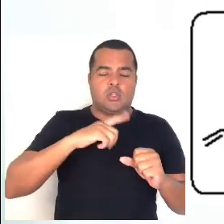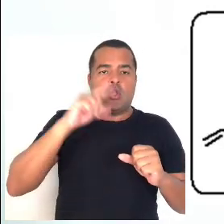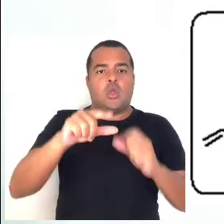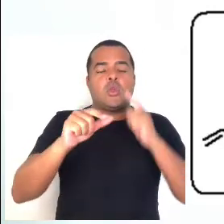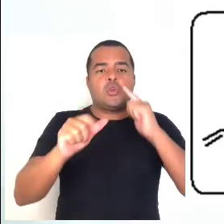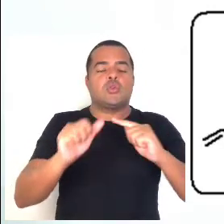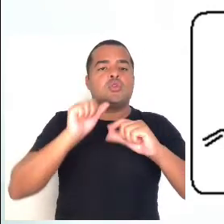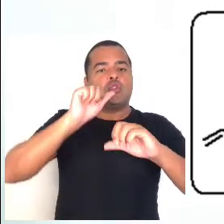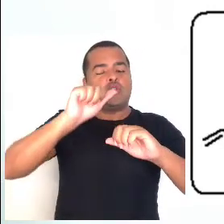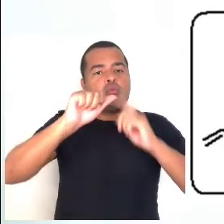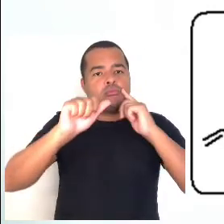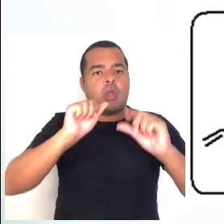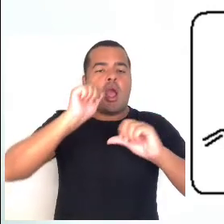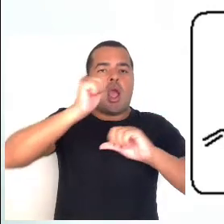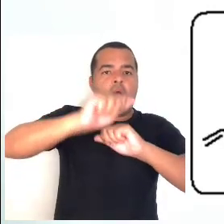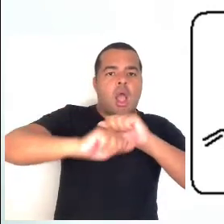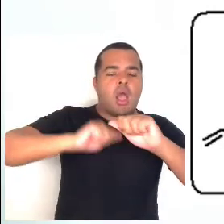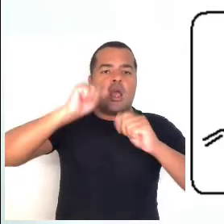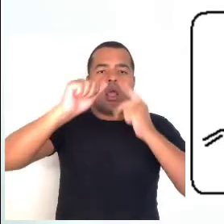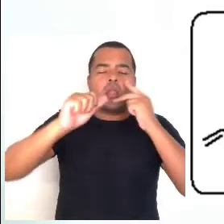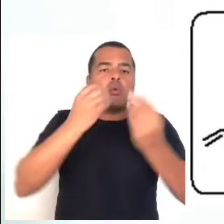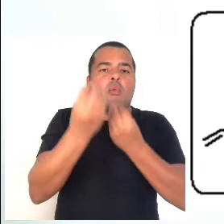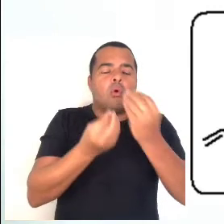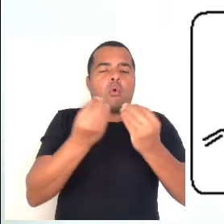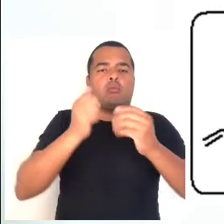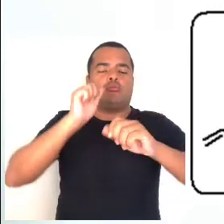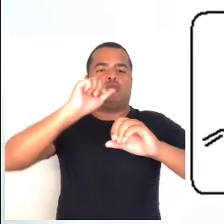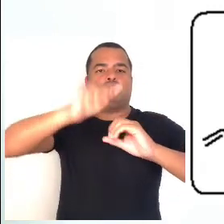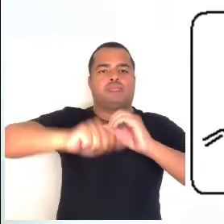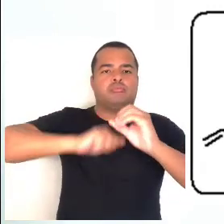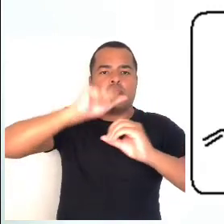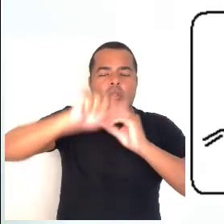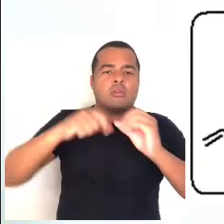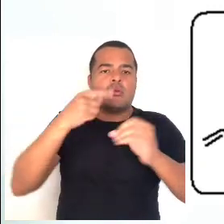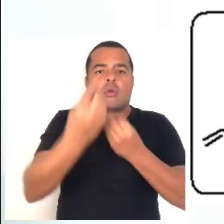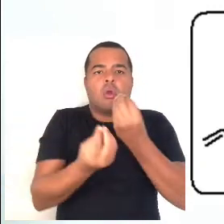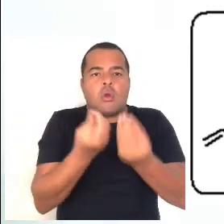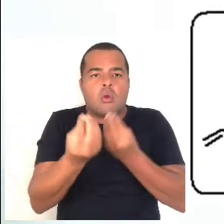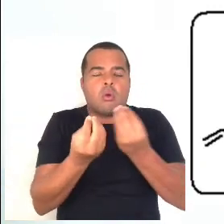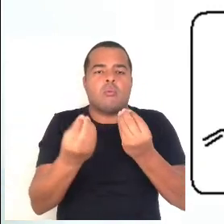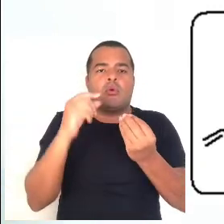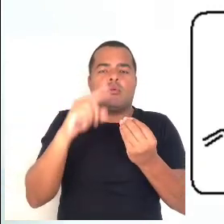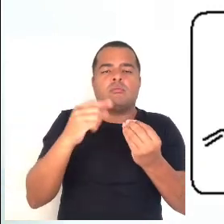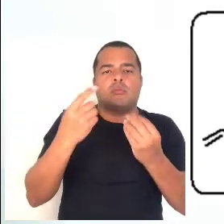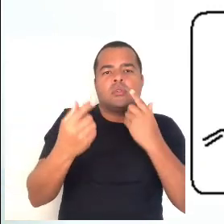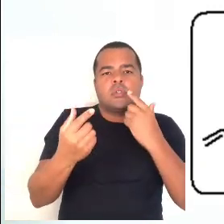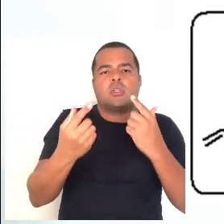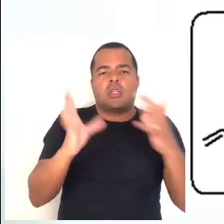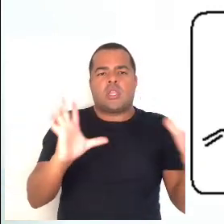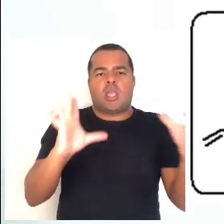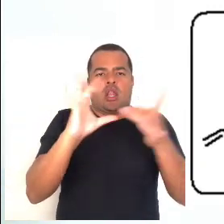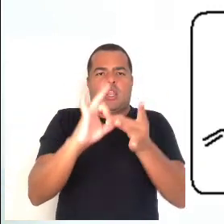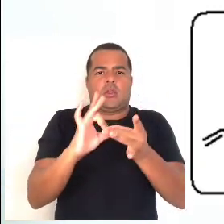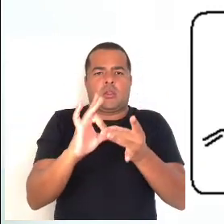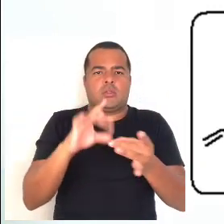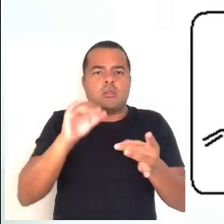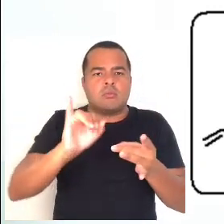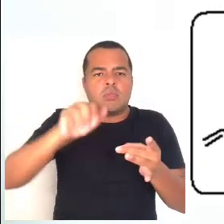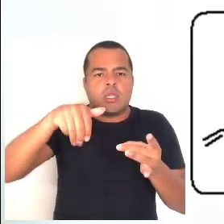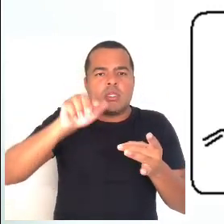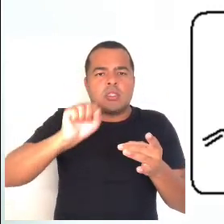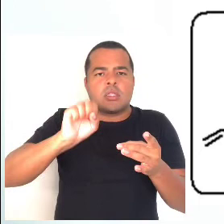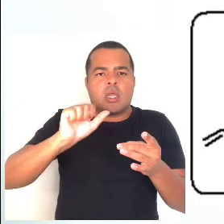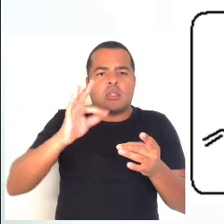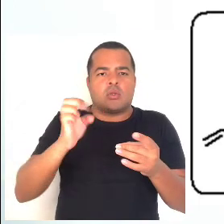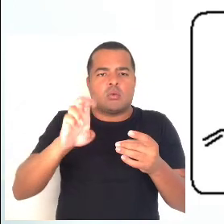é, um grupo de átomos ligando-se a uma cadeia, né, insaturada de um substrato, nesse caso na ligação